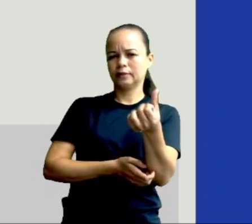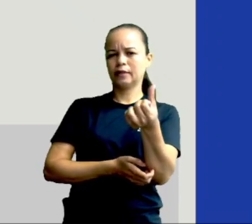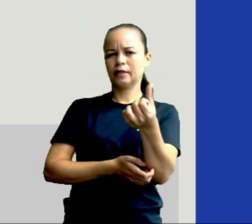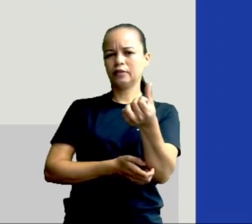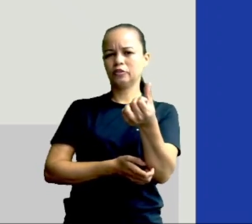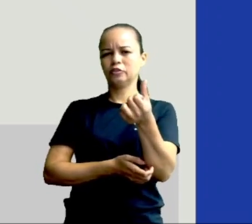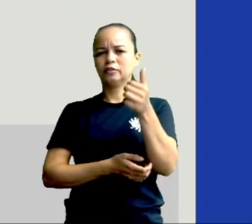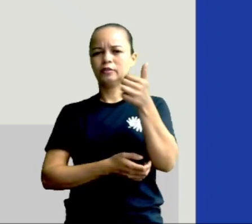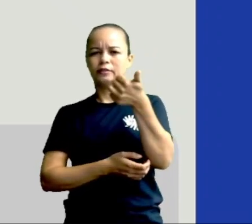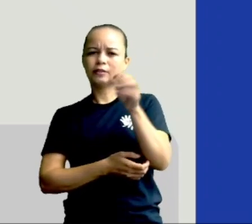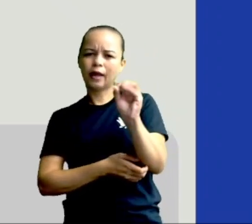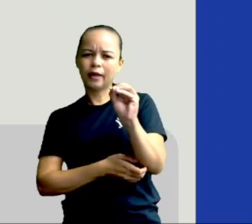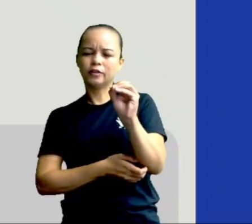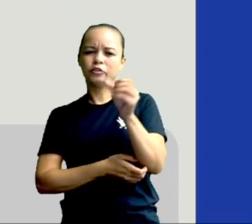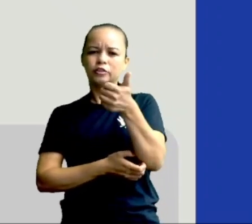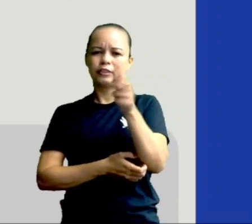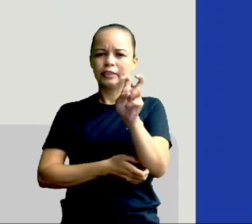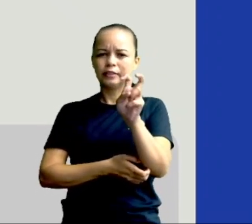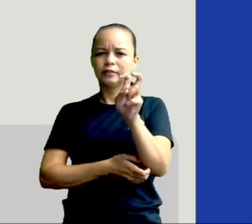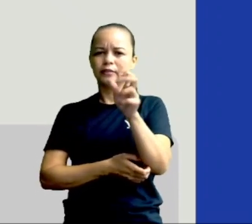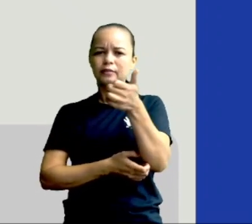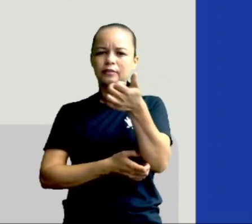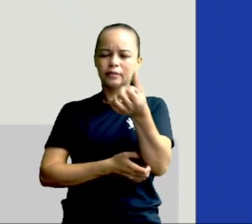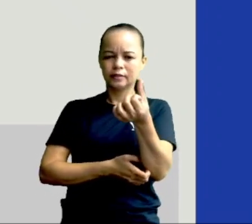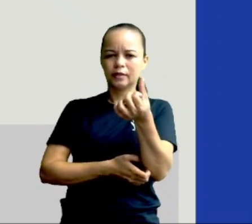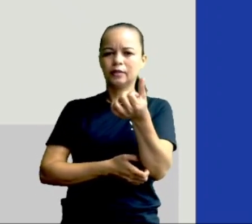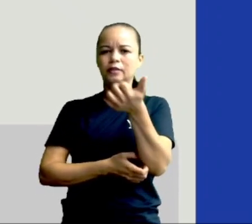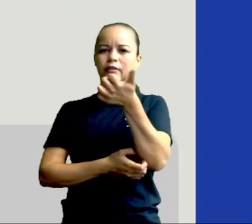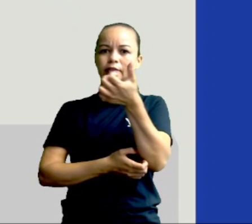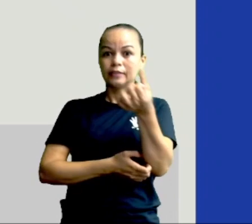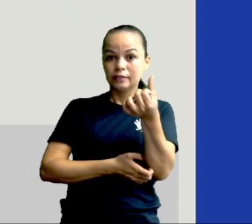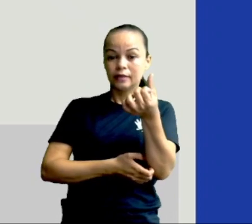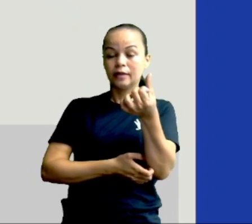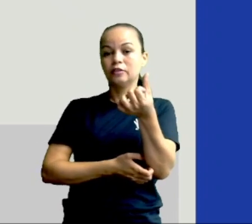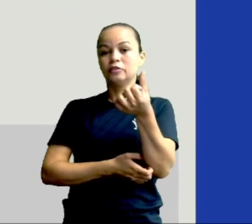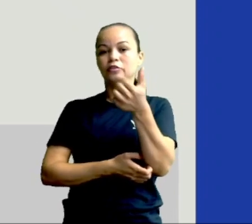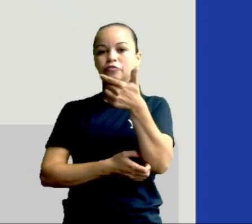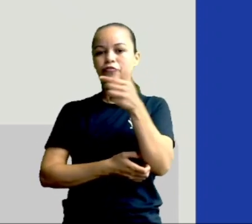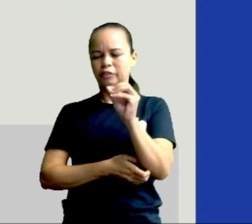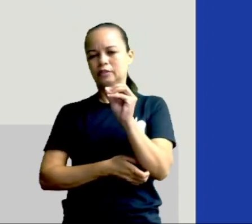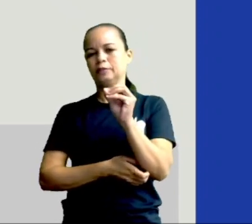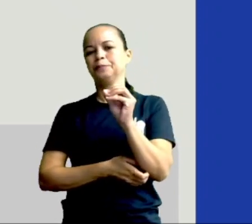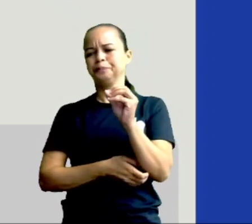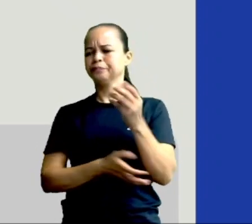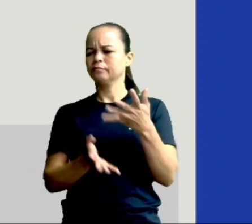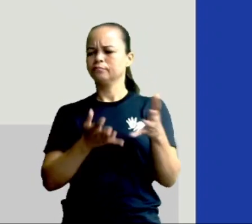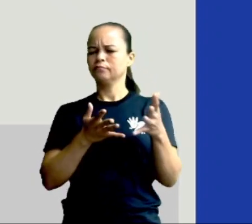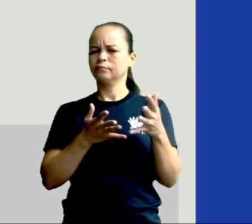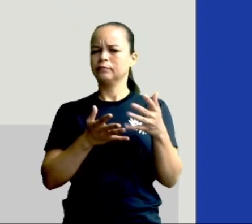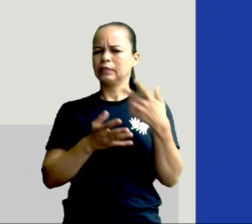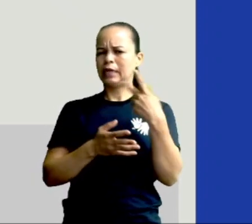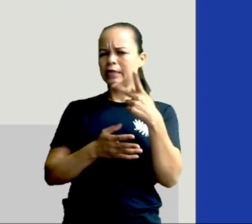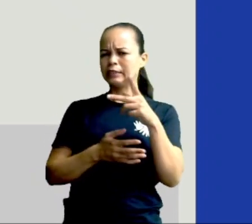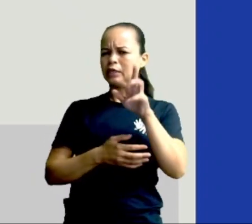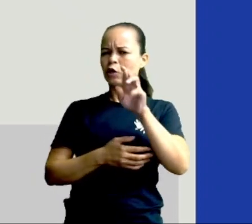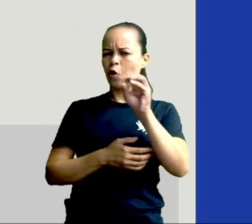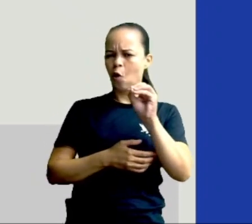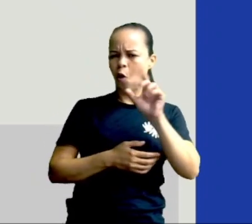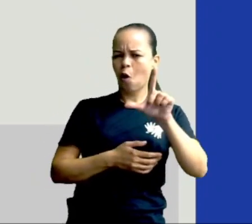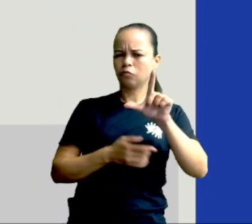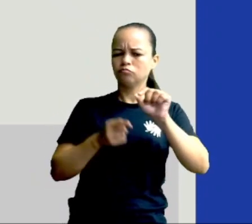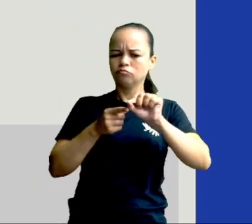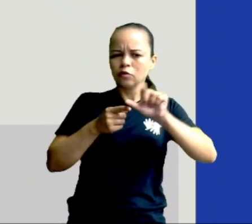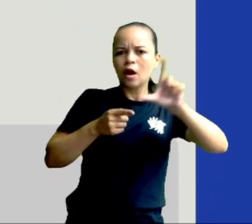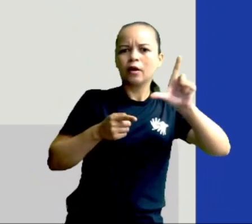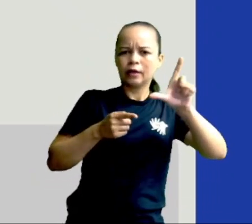6, 10, 15, 16, 16 e 20. Opa, professor, ele já está em rol, ele já está em ordem